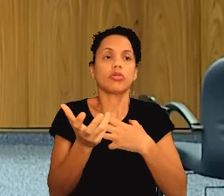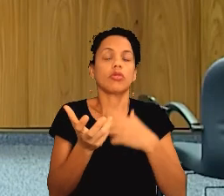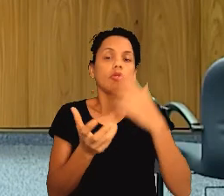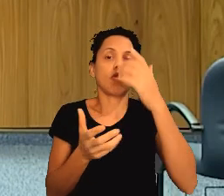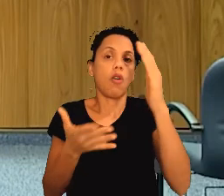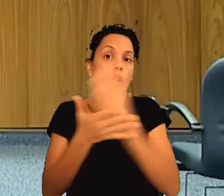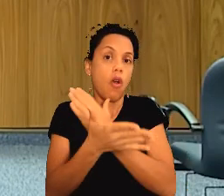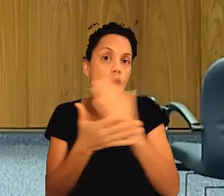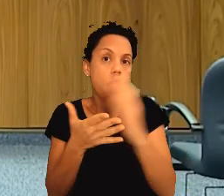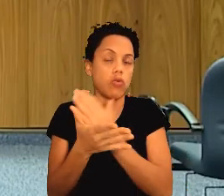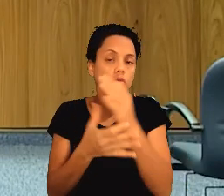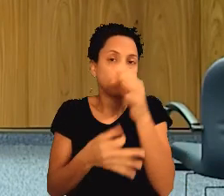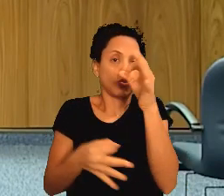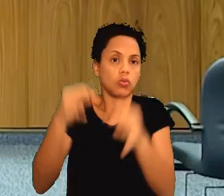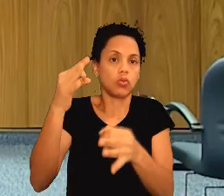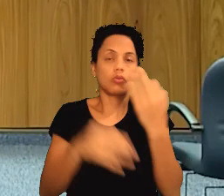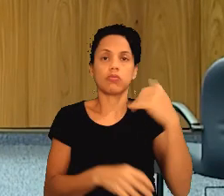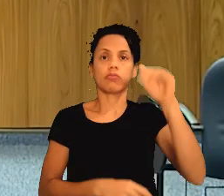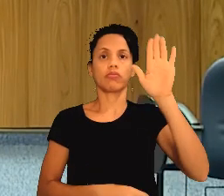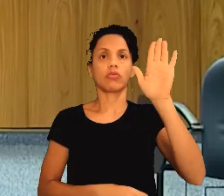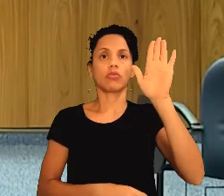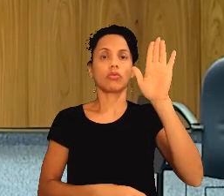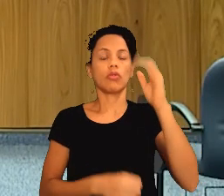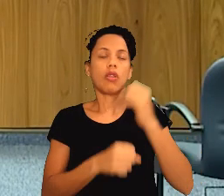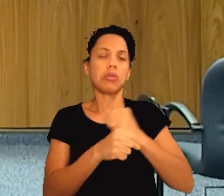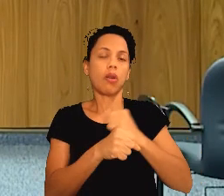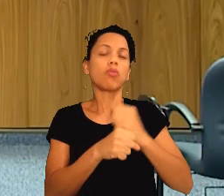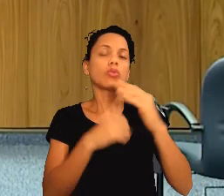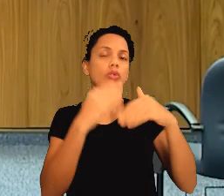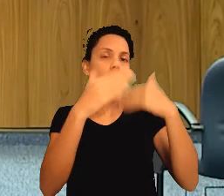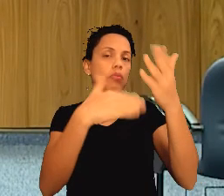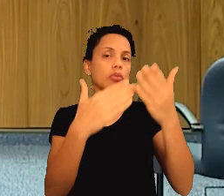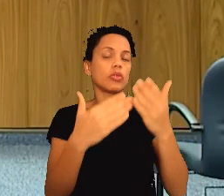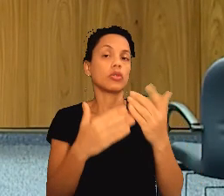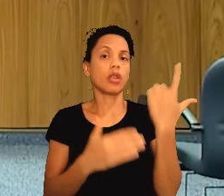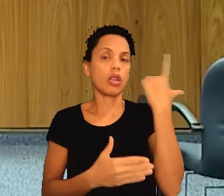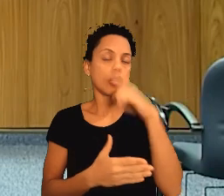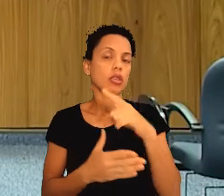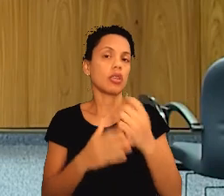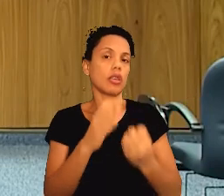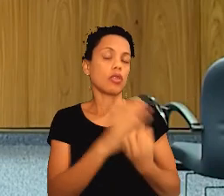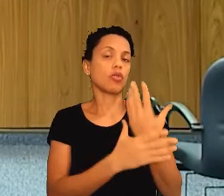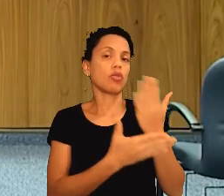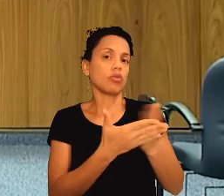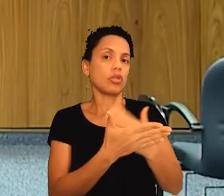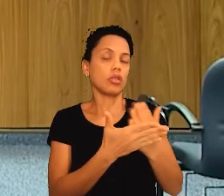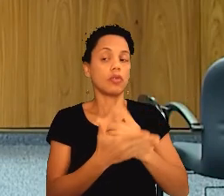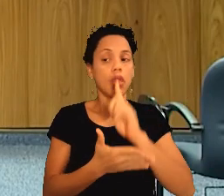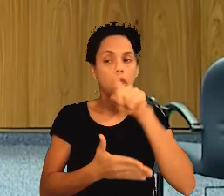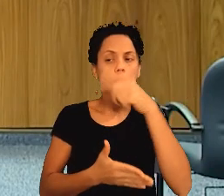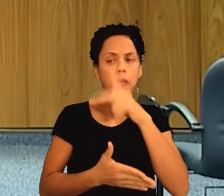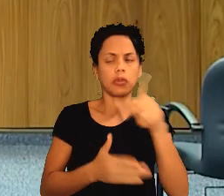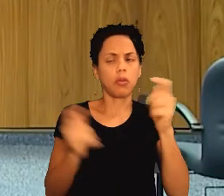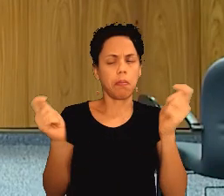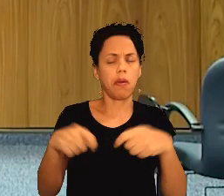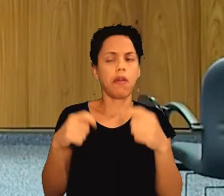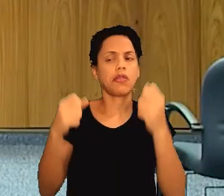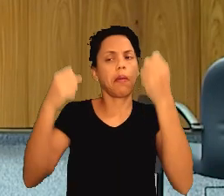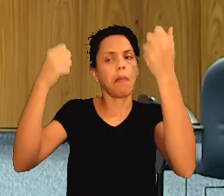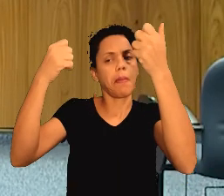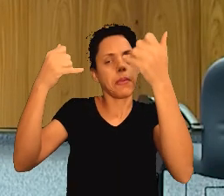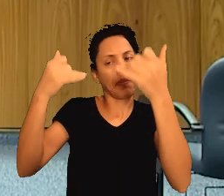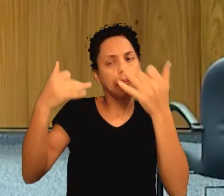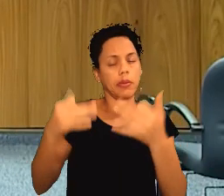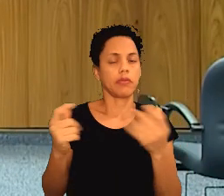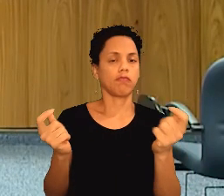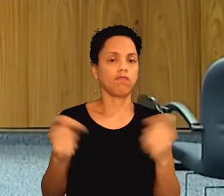sensibilizar juristas, né, alguns anos depois, que foi o que resultou nesse livro. Acho que a professora pode falar um pouquinho melhor depois do conteúdo do